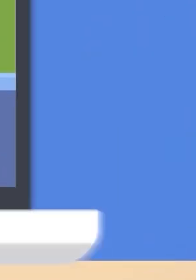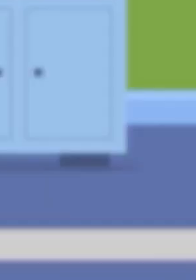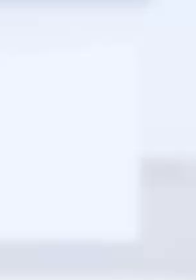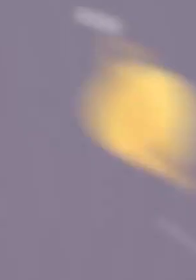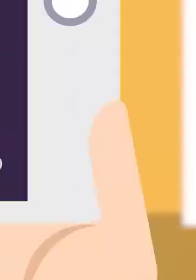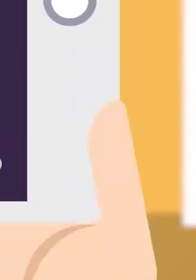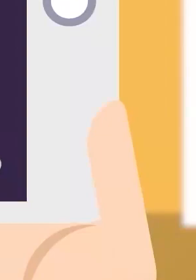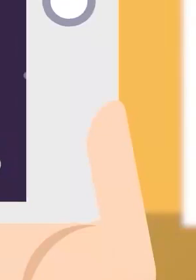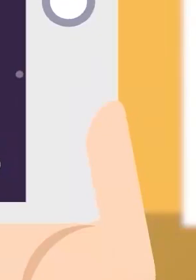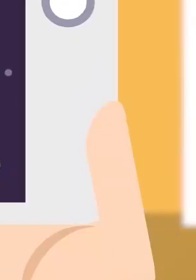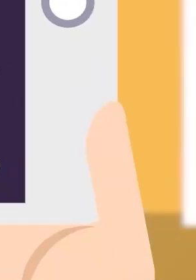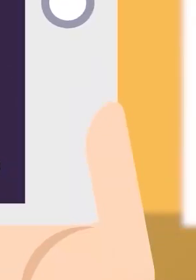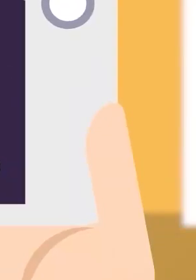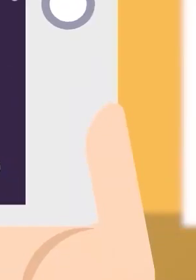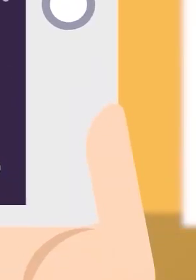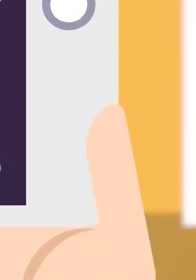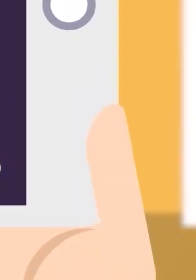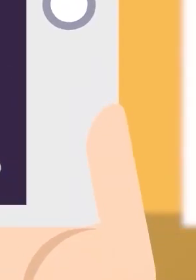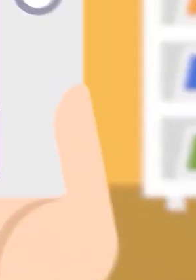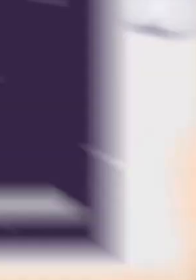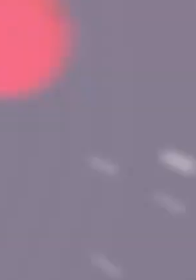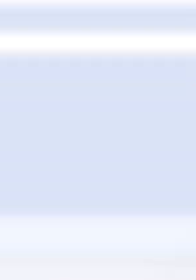E aí